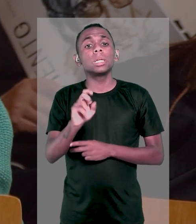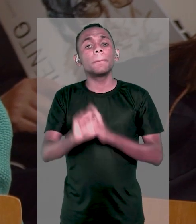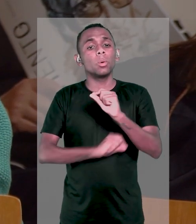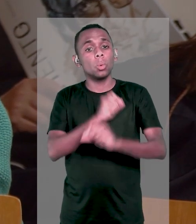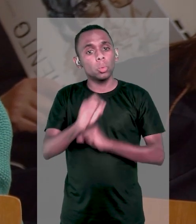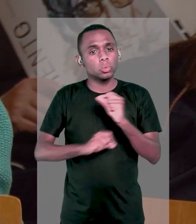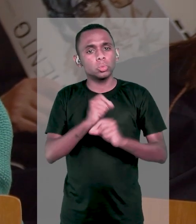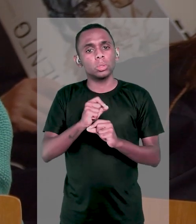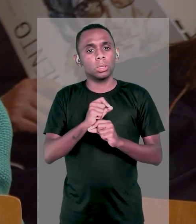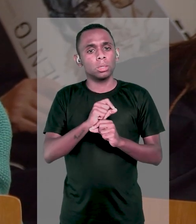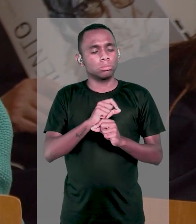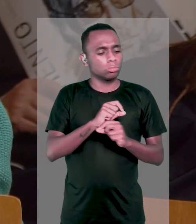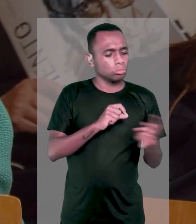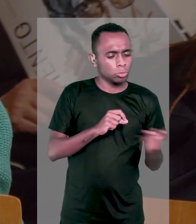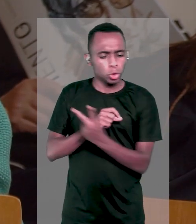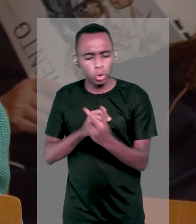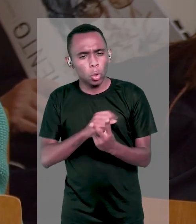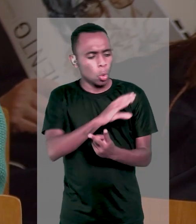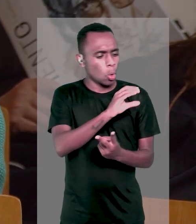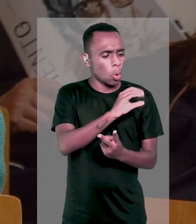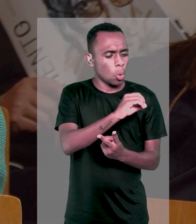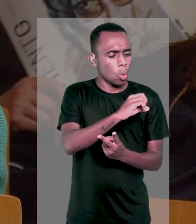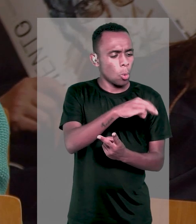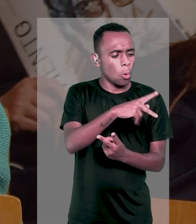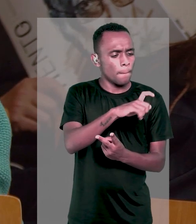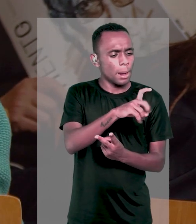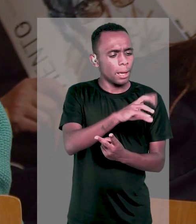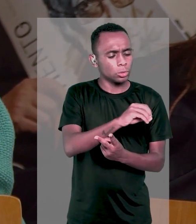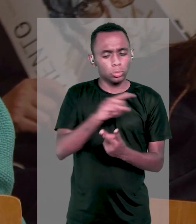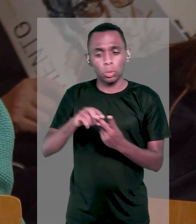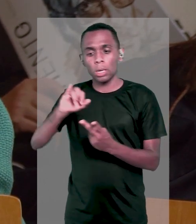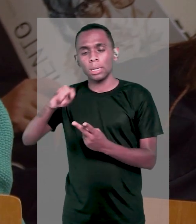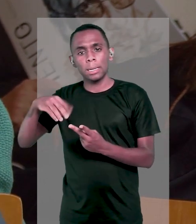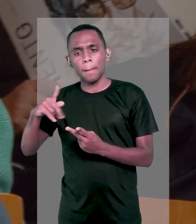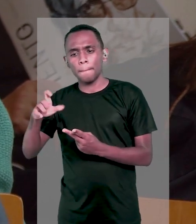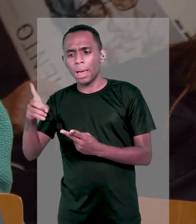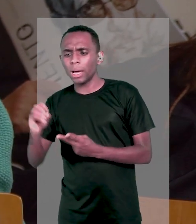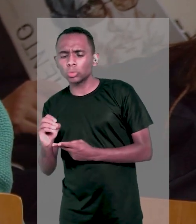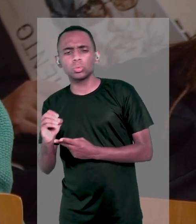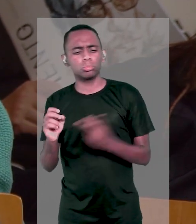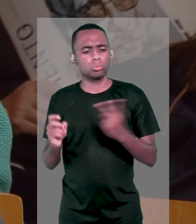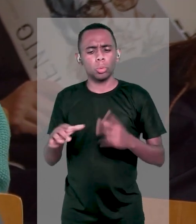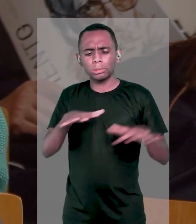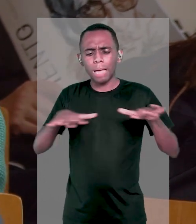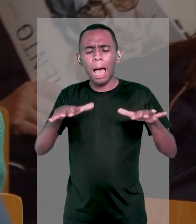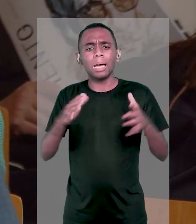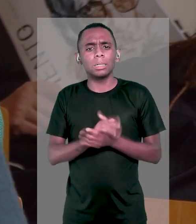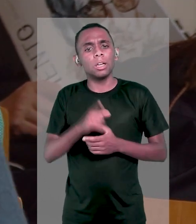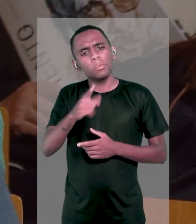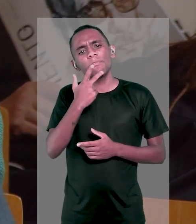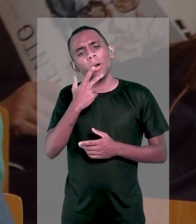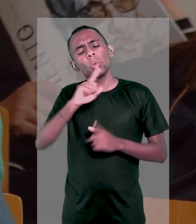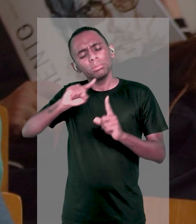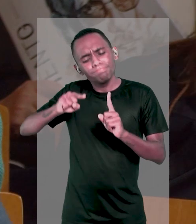relação a internet principalmente o que a gente vê agora que só se fala na inteligência artificial sim é o